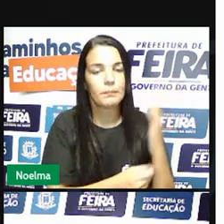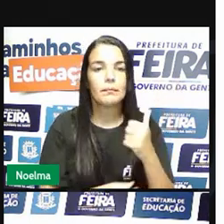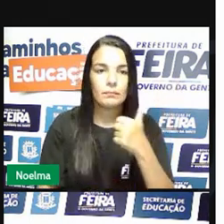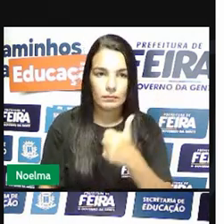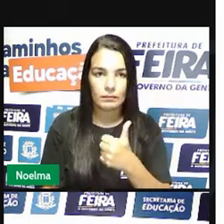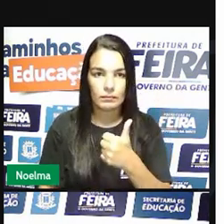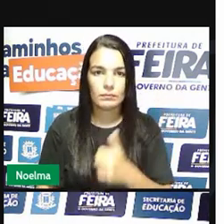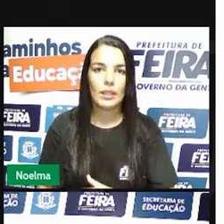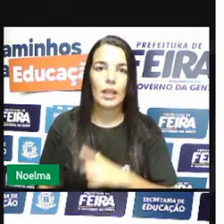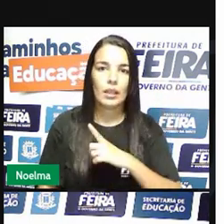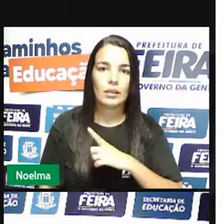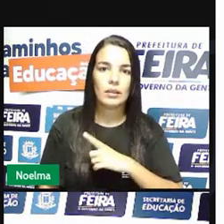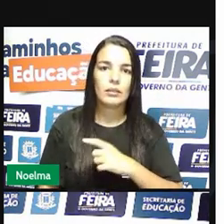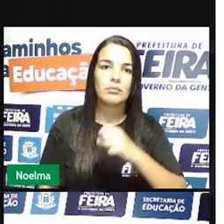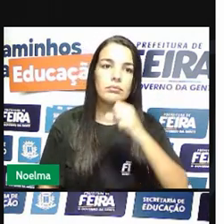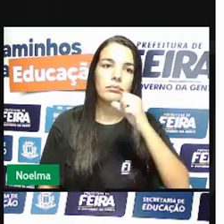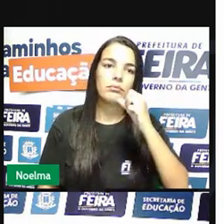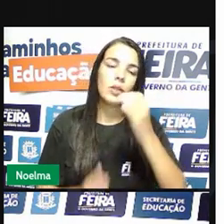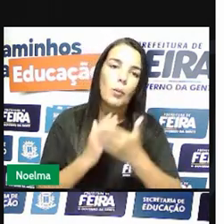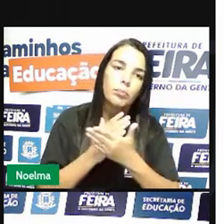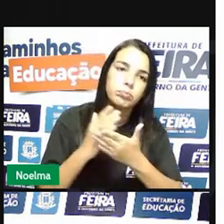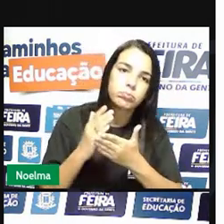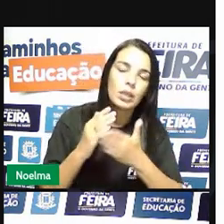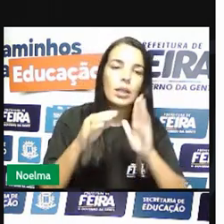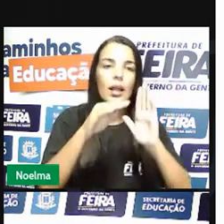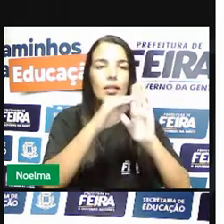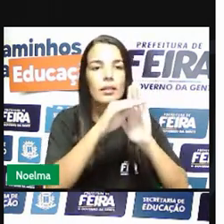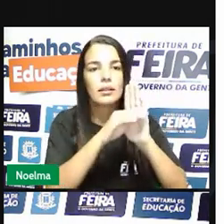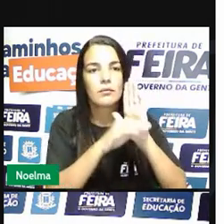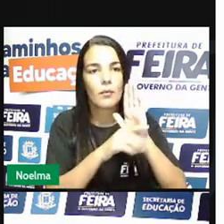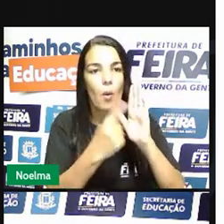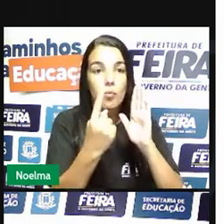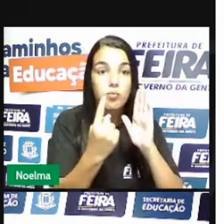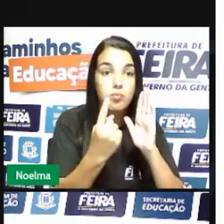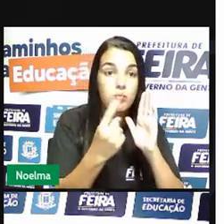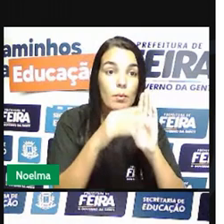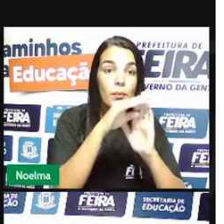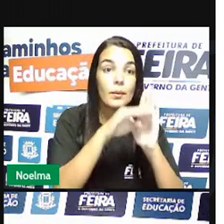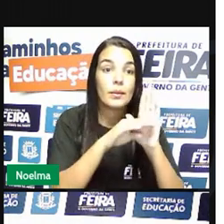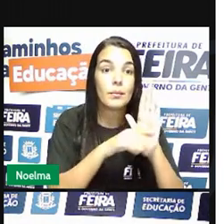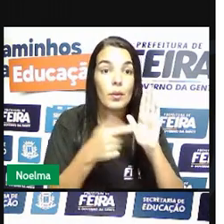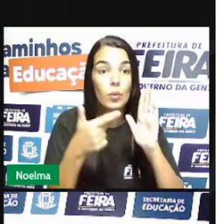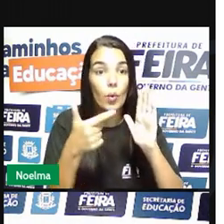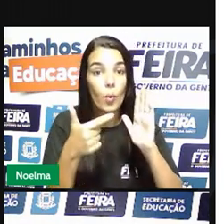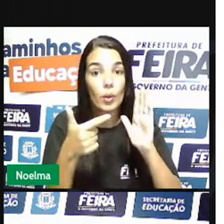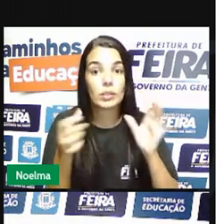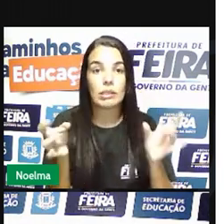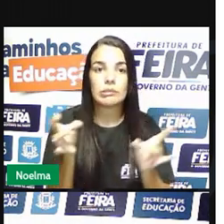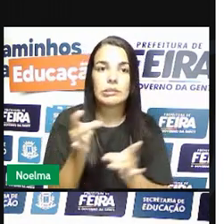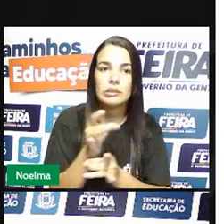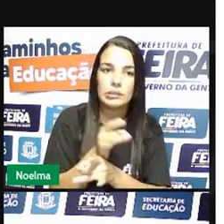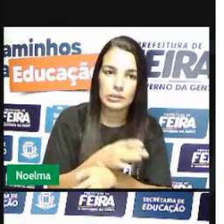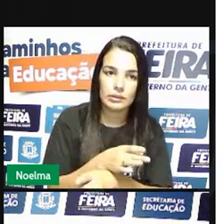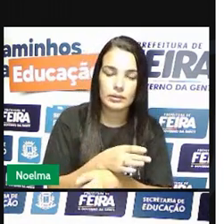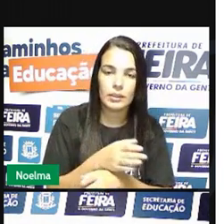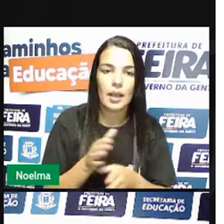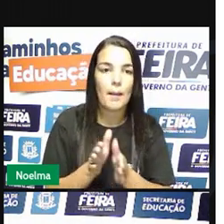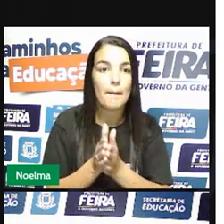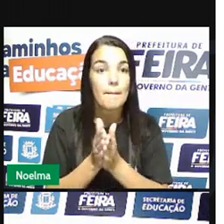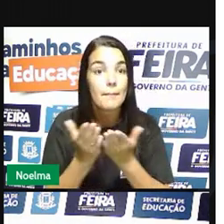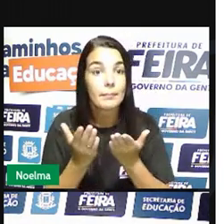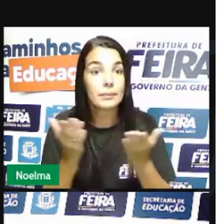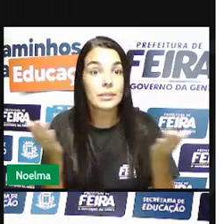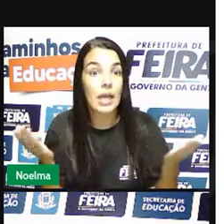argumento 1, argumento 2, se tivesse três parágrafos, argumento 3 e conclusão. Mas vamos planejar um